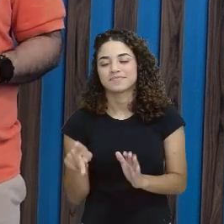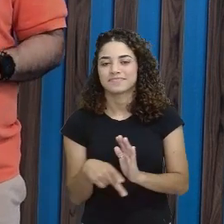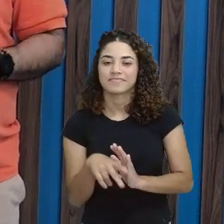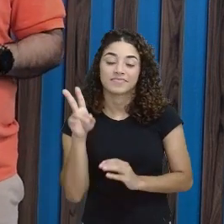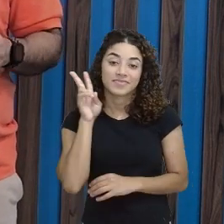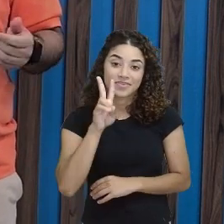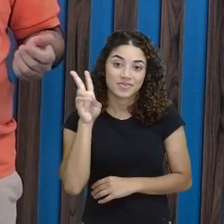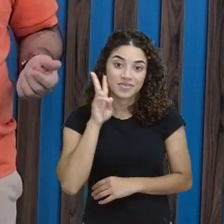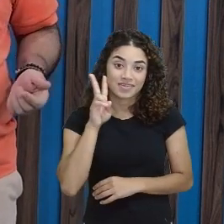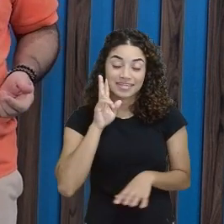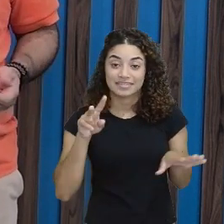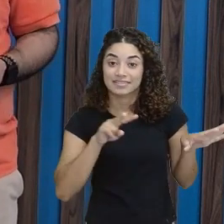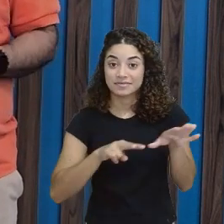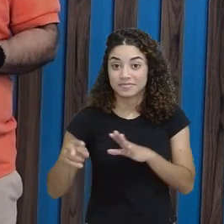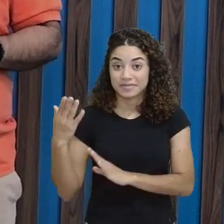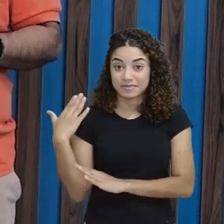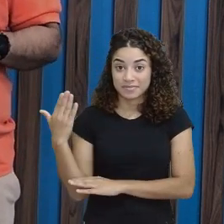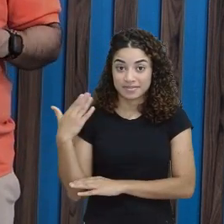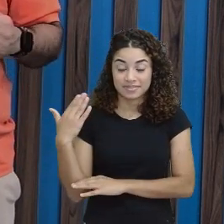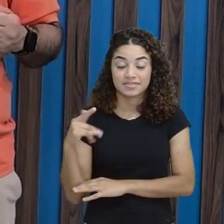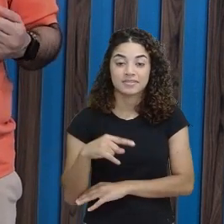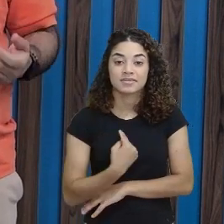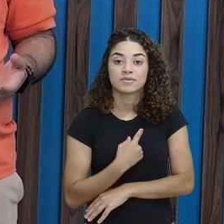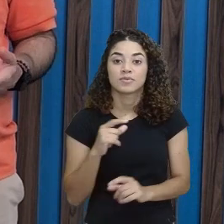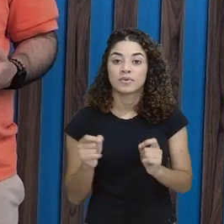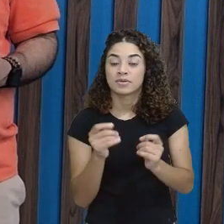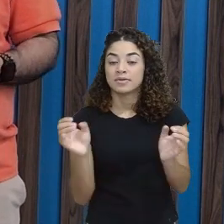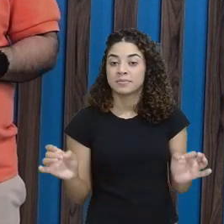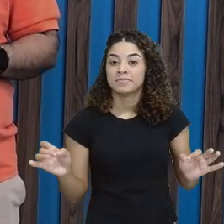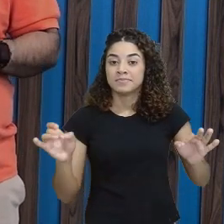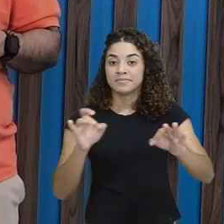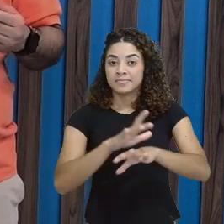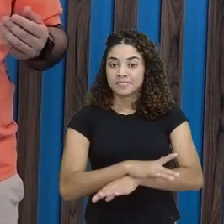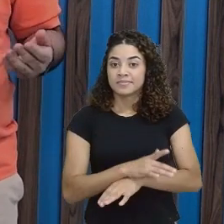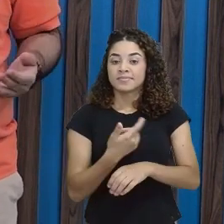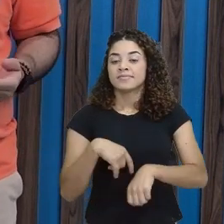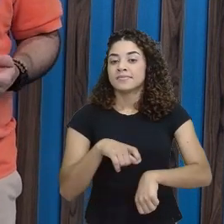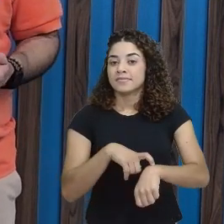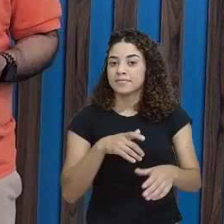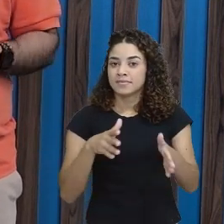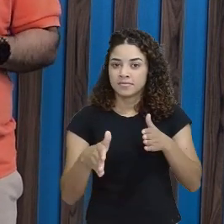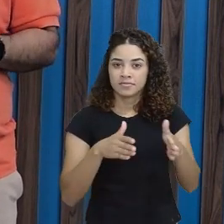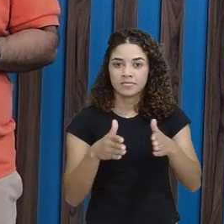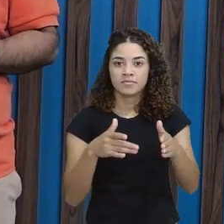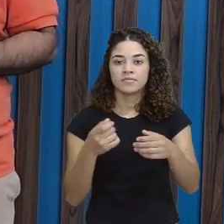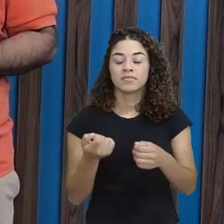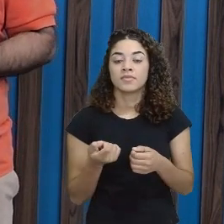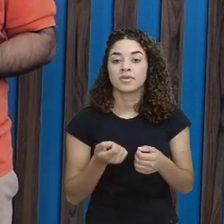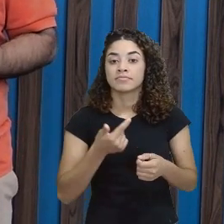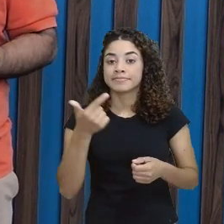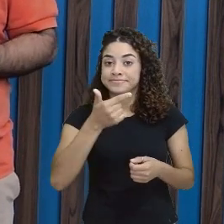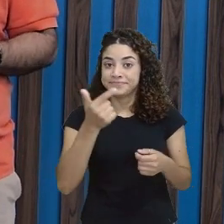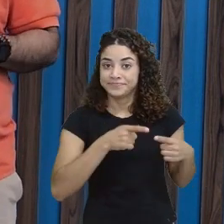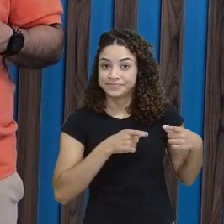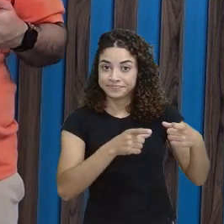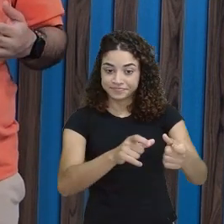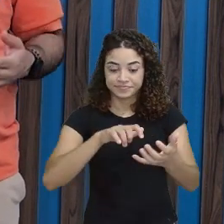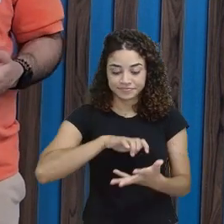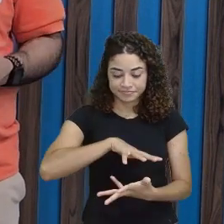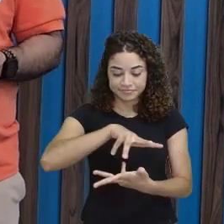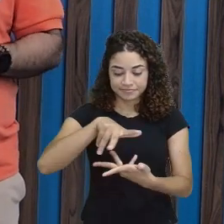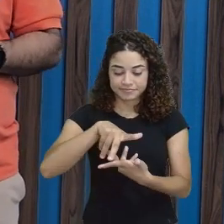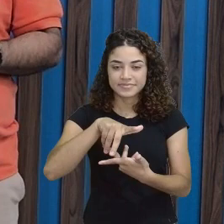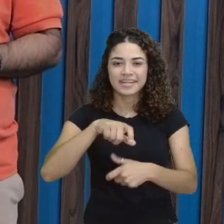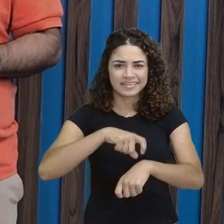História. Semana passada a gente finalizou a parte, né, referente à Segunda Guerra Mundial. A gente passou